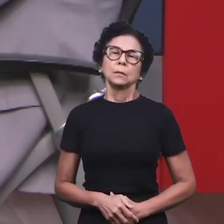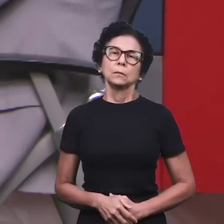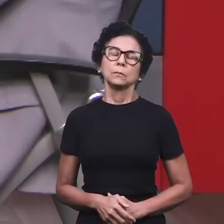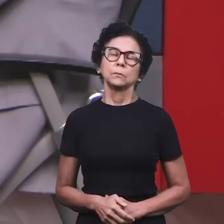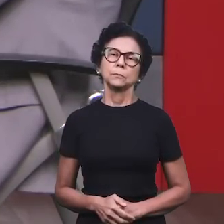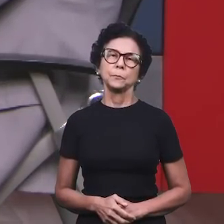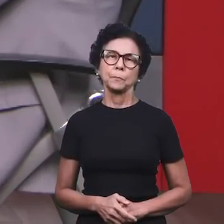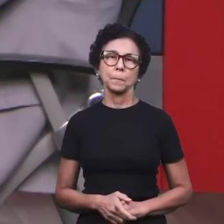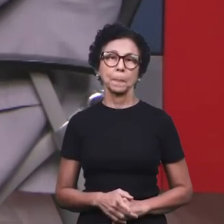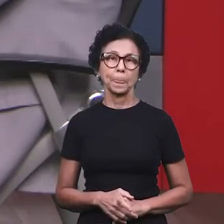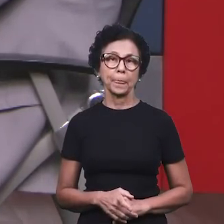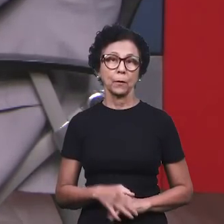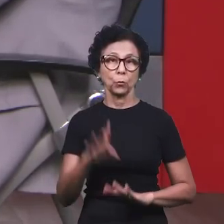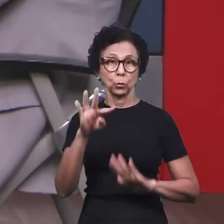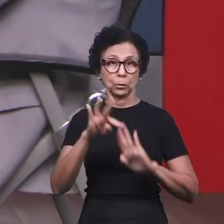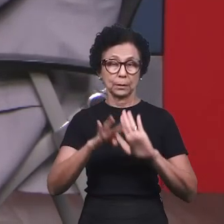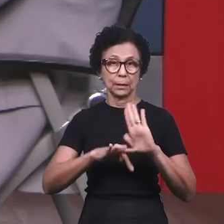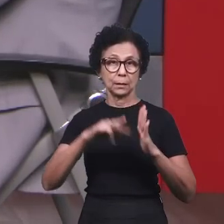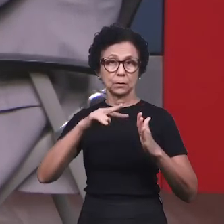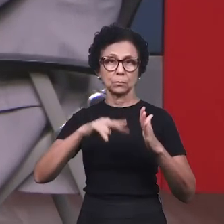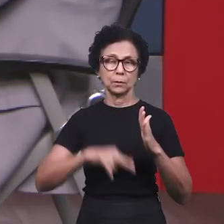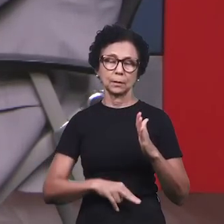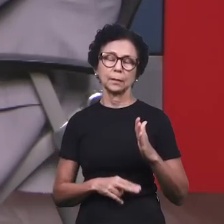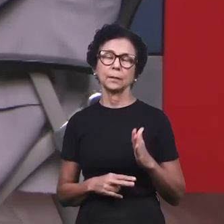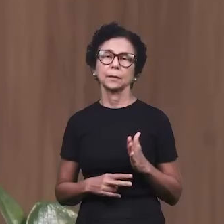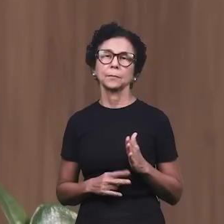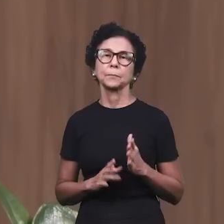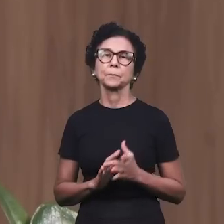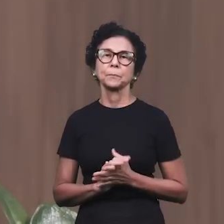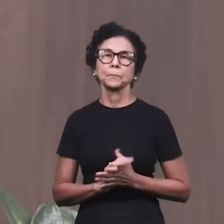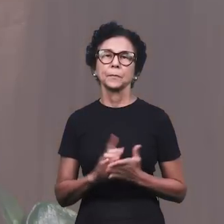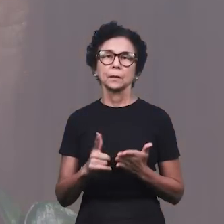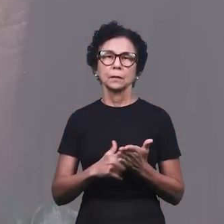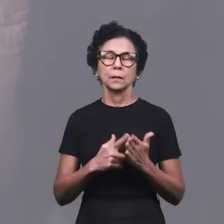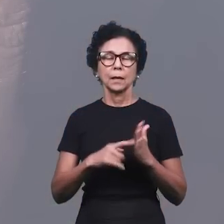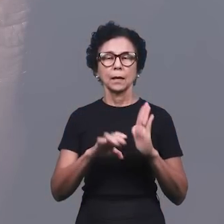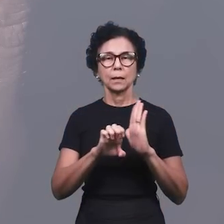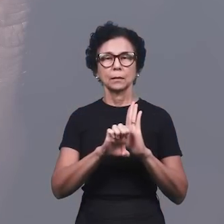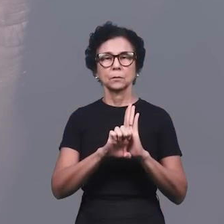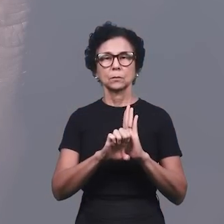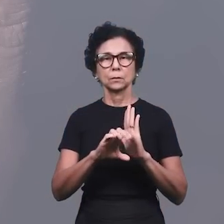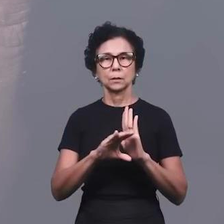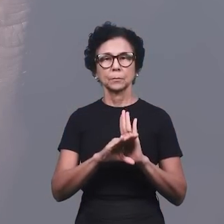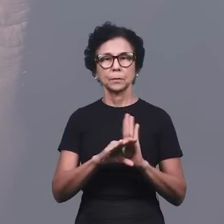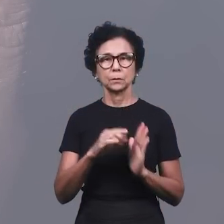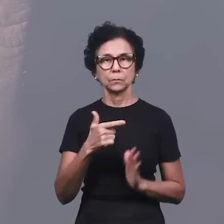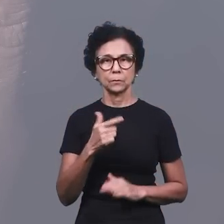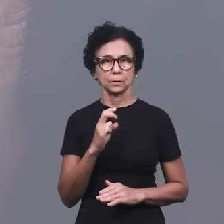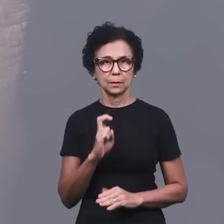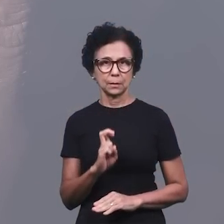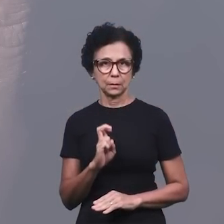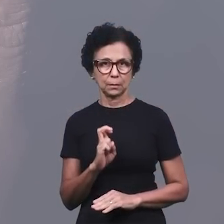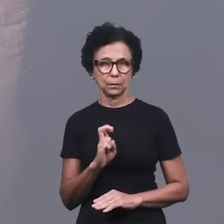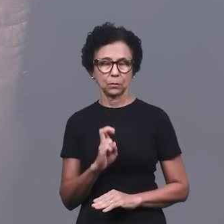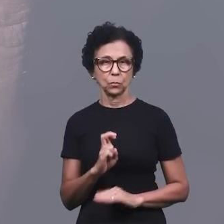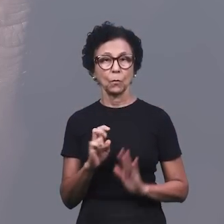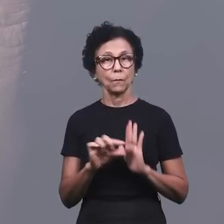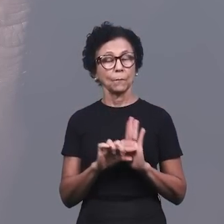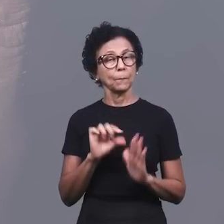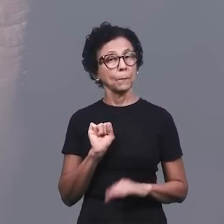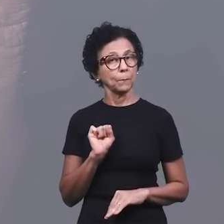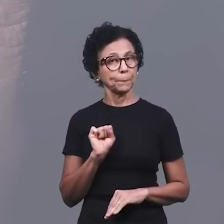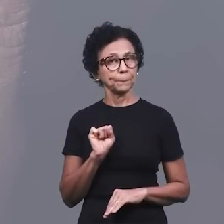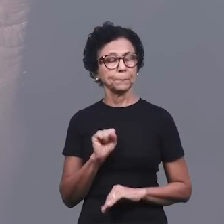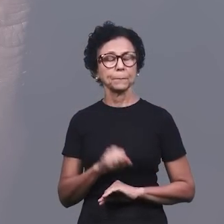do texto base do nosso assunto, que está no livro de Êxodo, no capítulo 25, verso